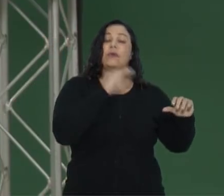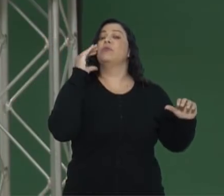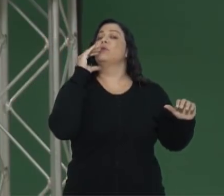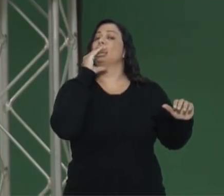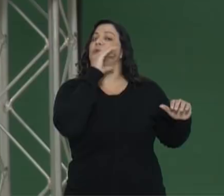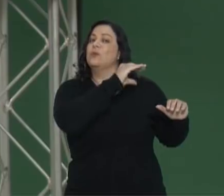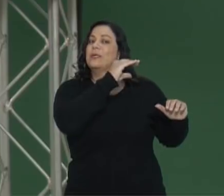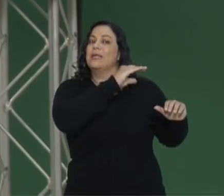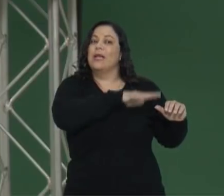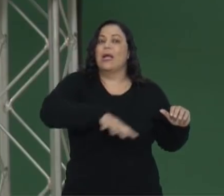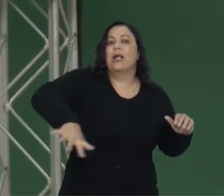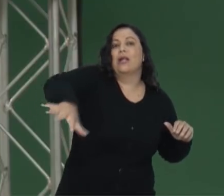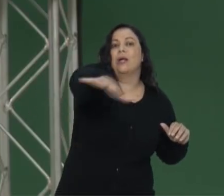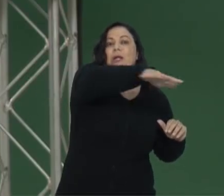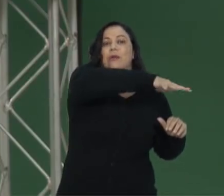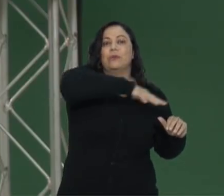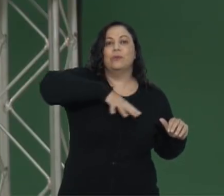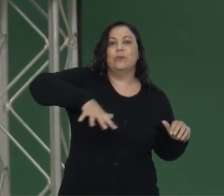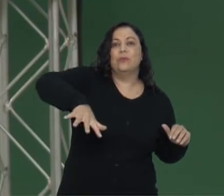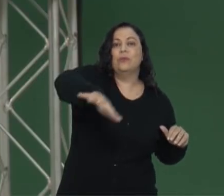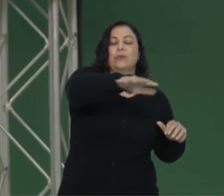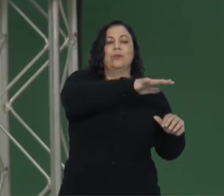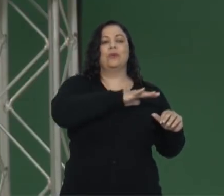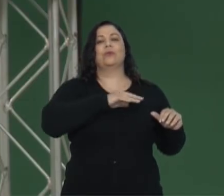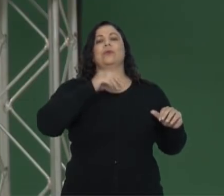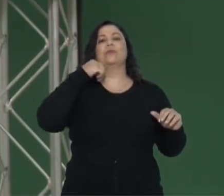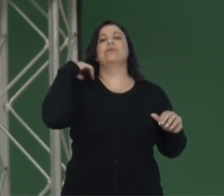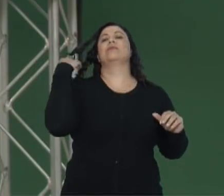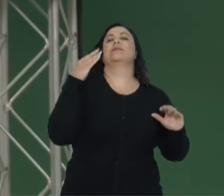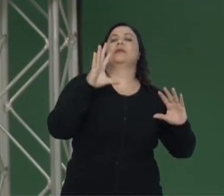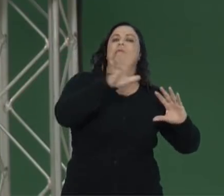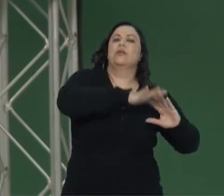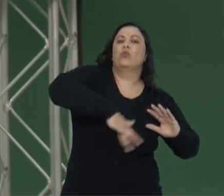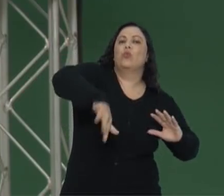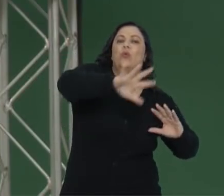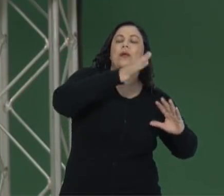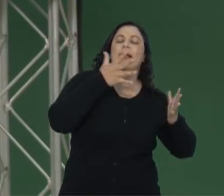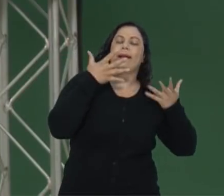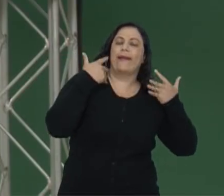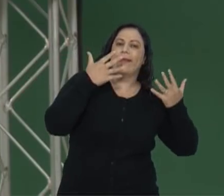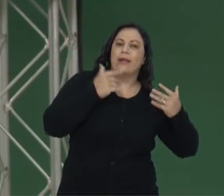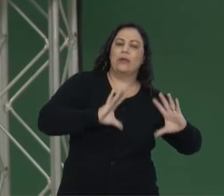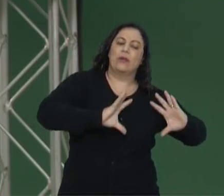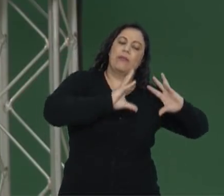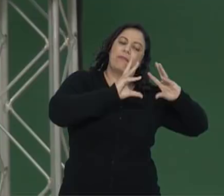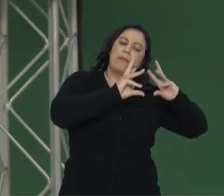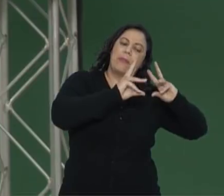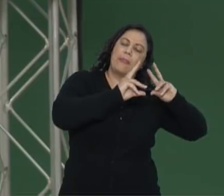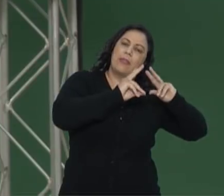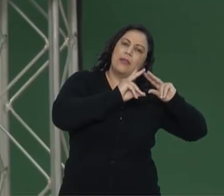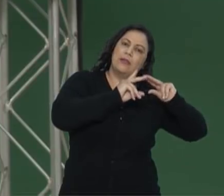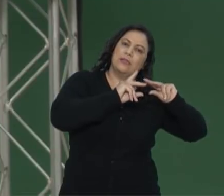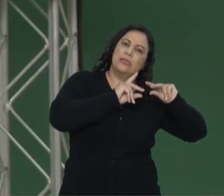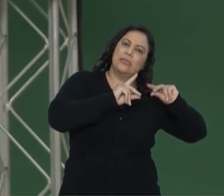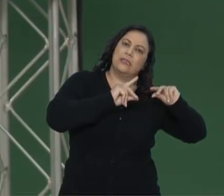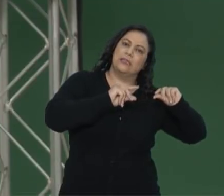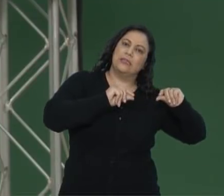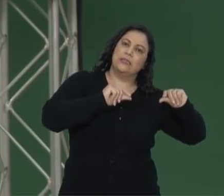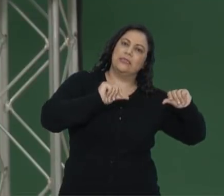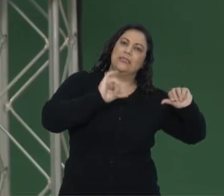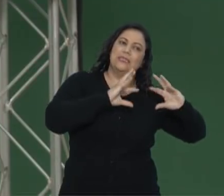do ambiente. Ele tem que se tornar num equilíbrio térmico com o ambiente onde ele se encontra. E aí ele vai ficando,